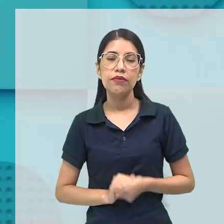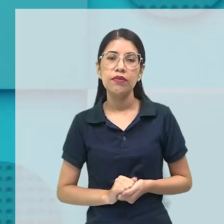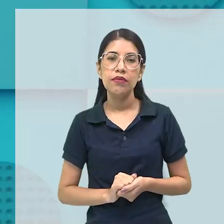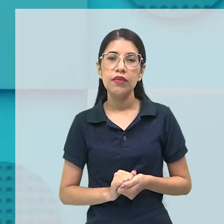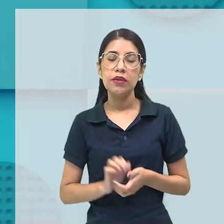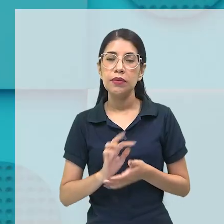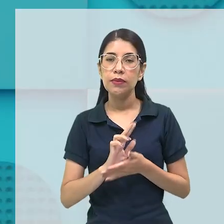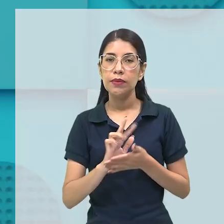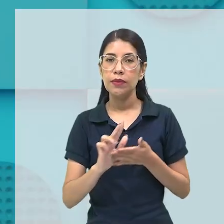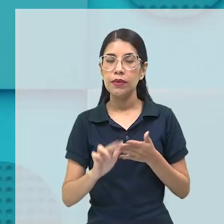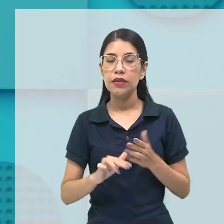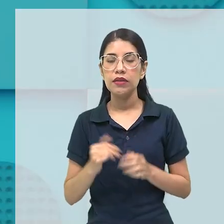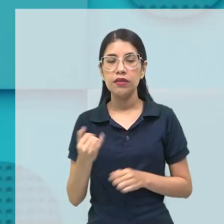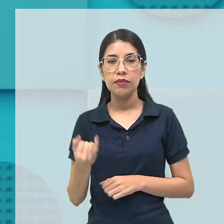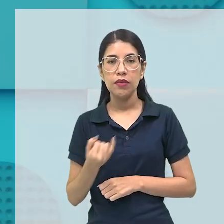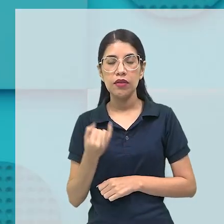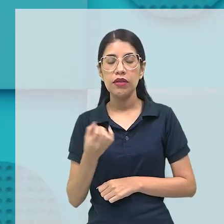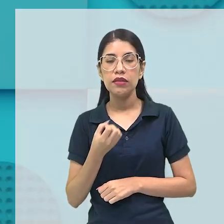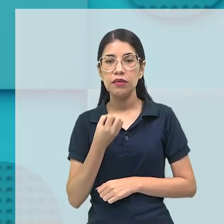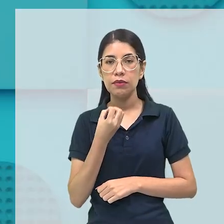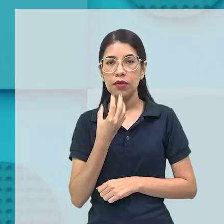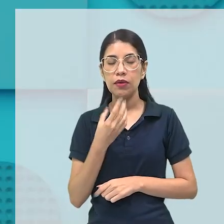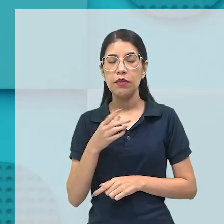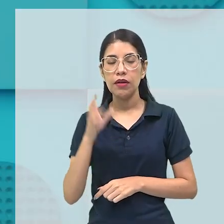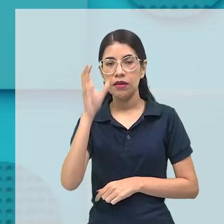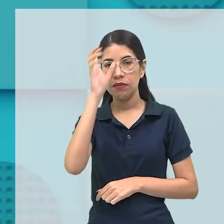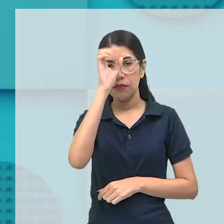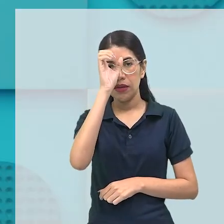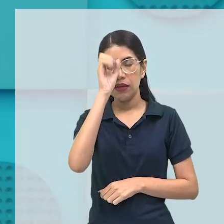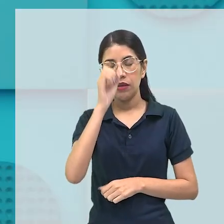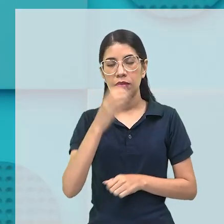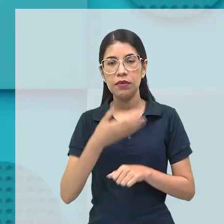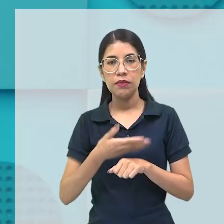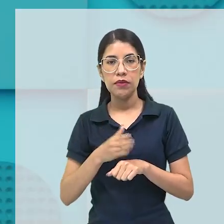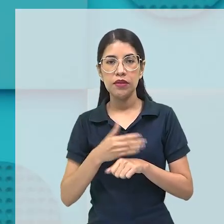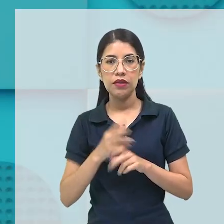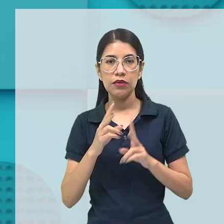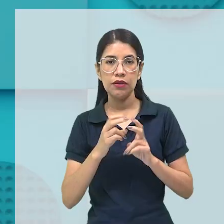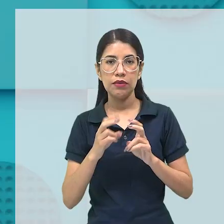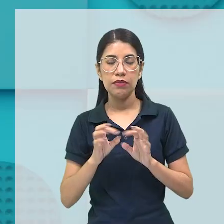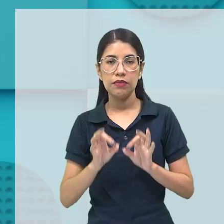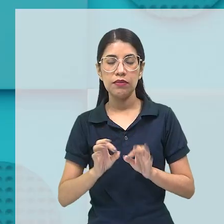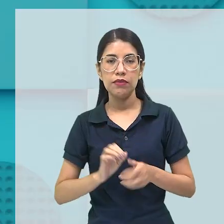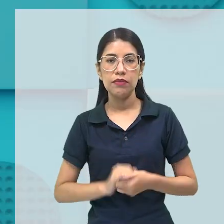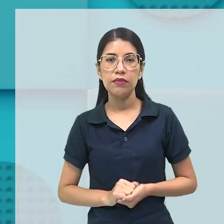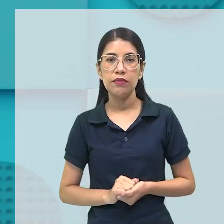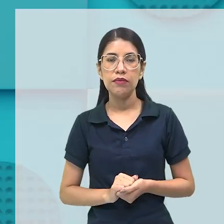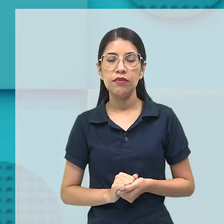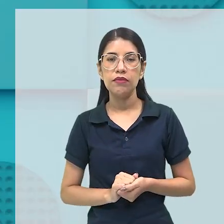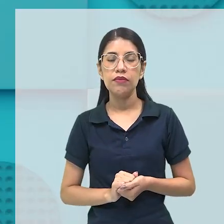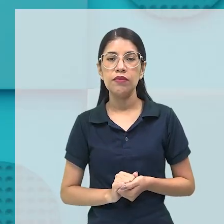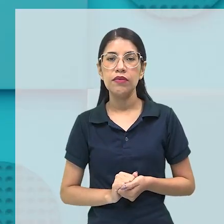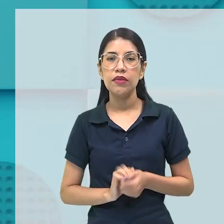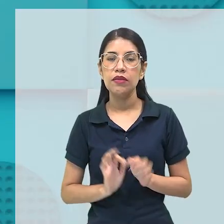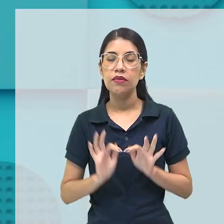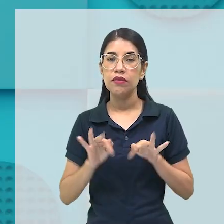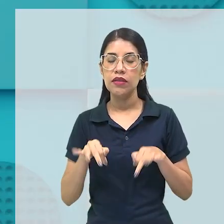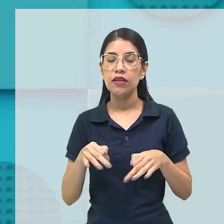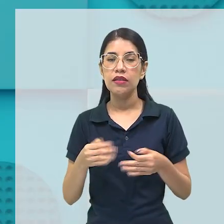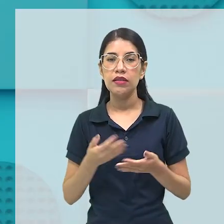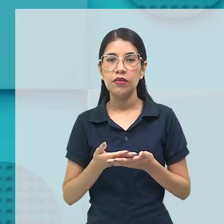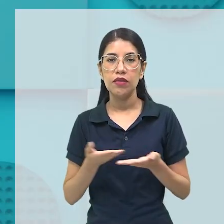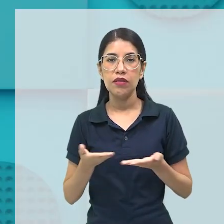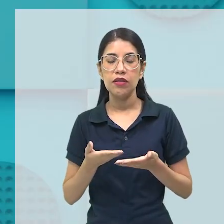coisas todas são muito boas de aprender com as práticas das lutas, tá bom? Então,